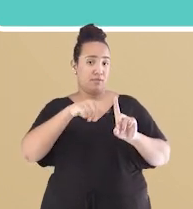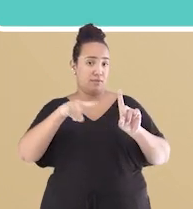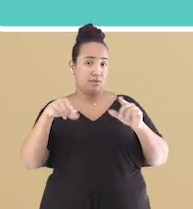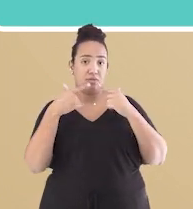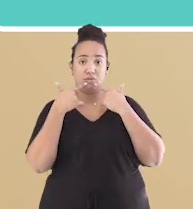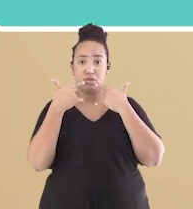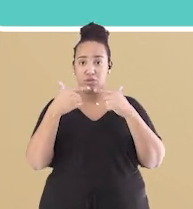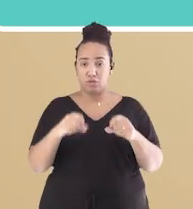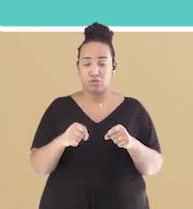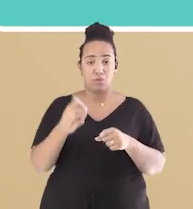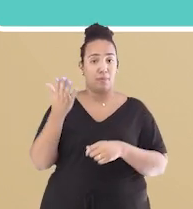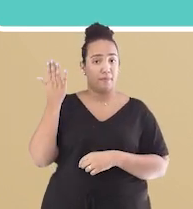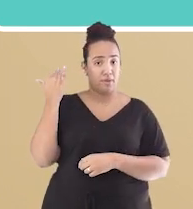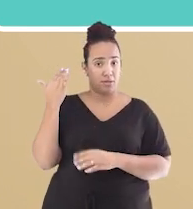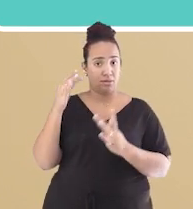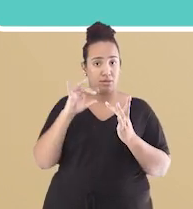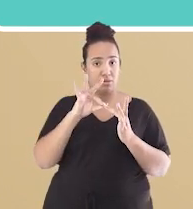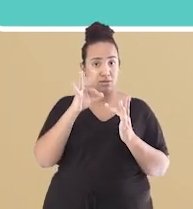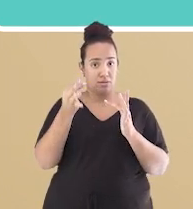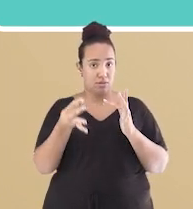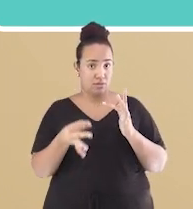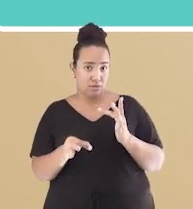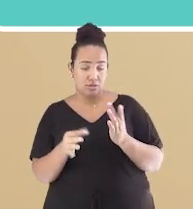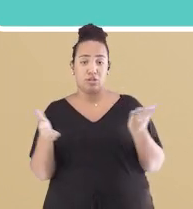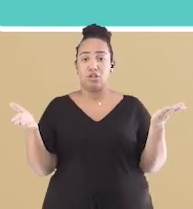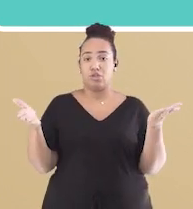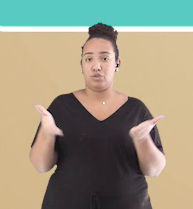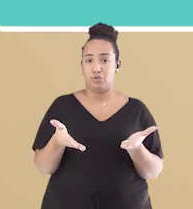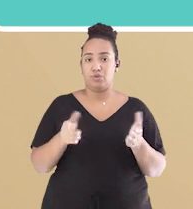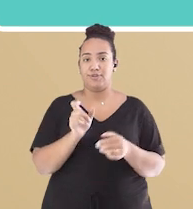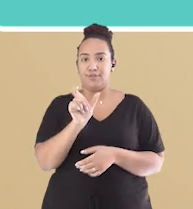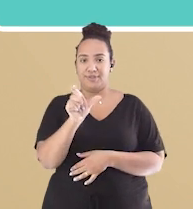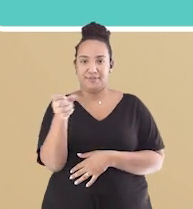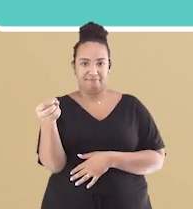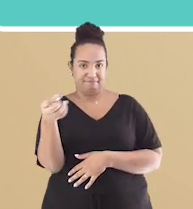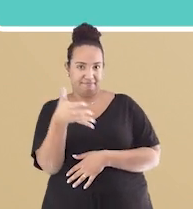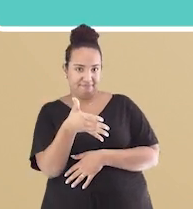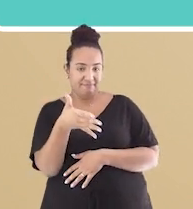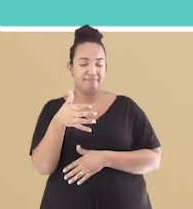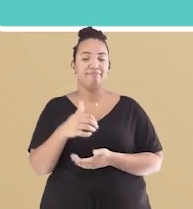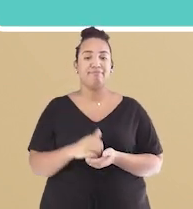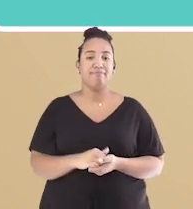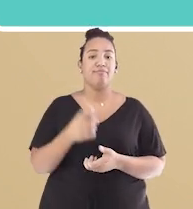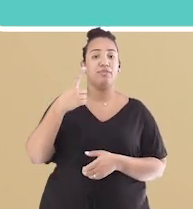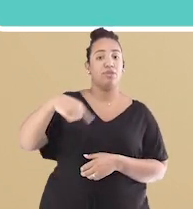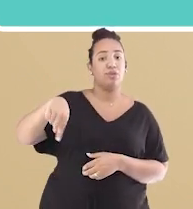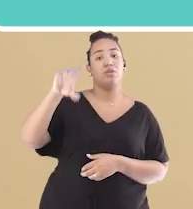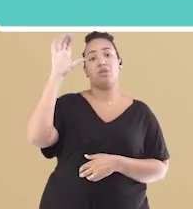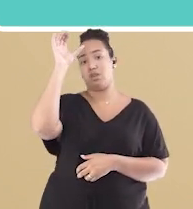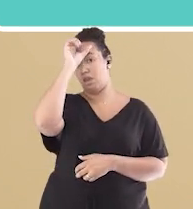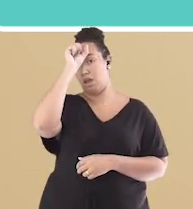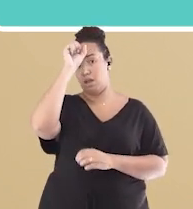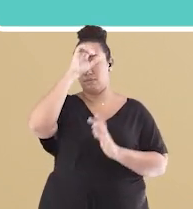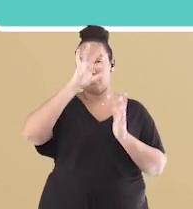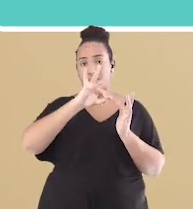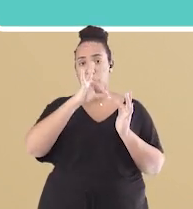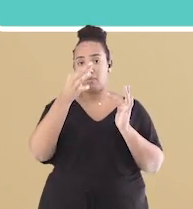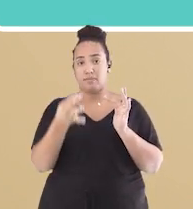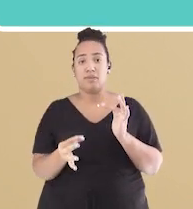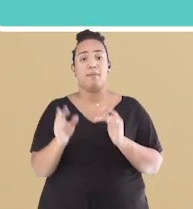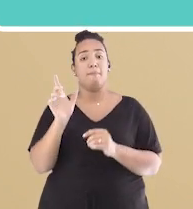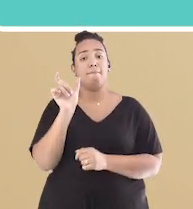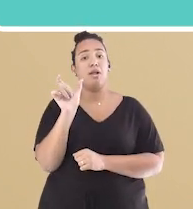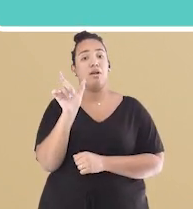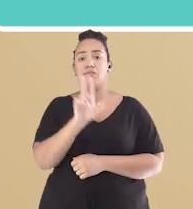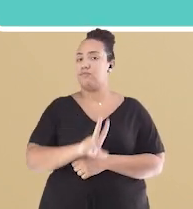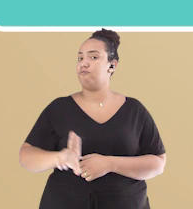ontem, o arcaísmo, e as de hoje, neologismos. Aprendemos que o arcaísmo são palavras que caíram em desuso e